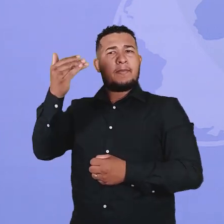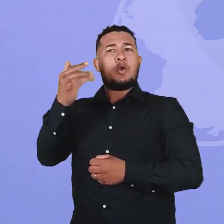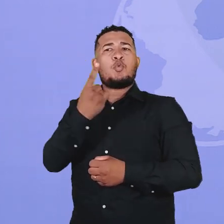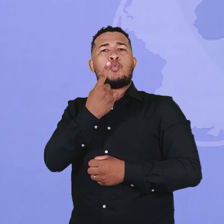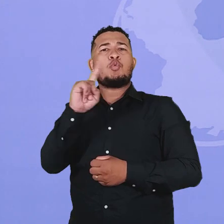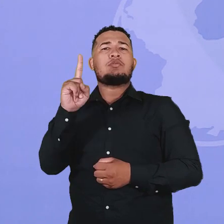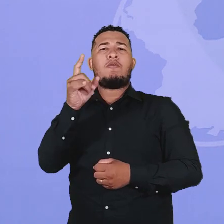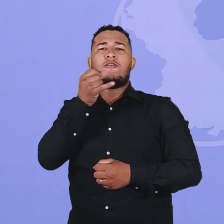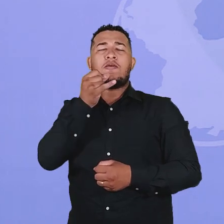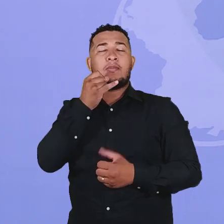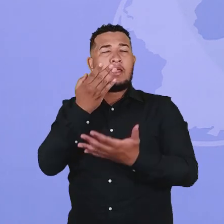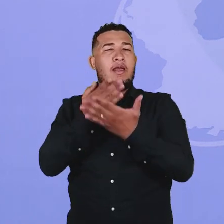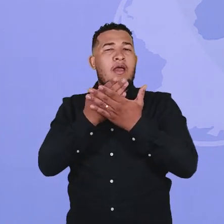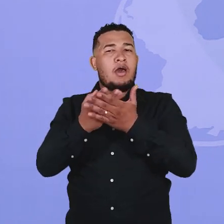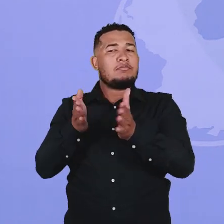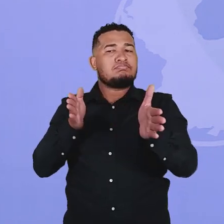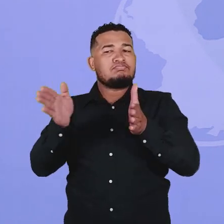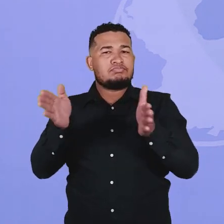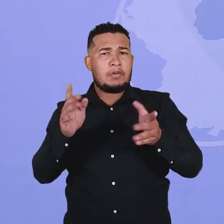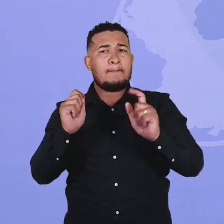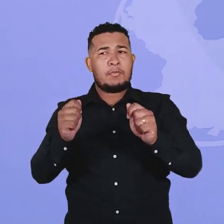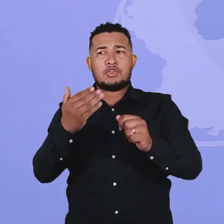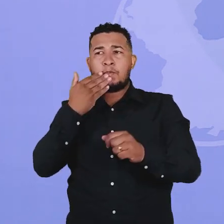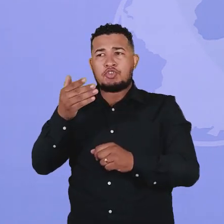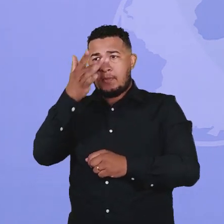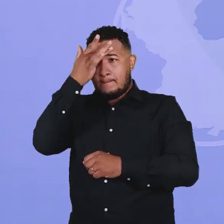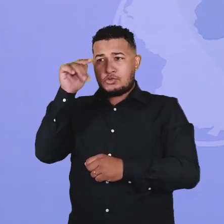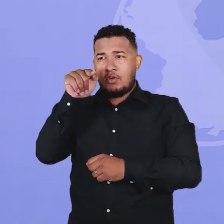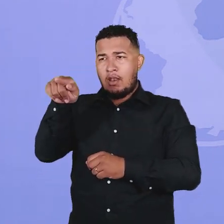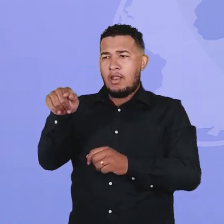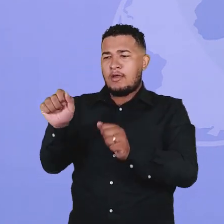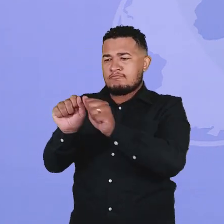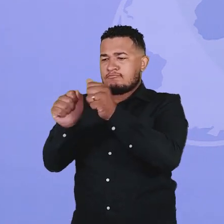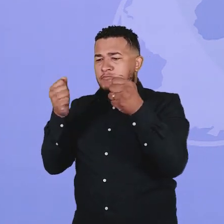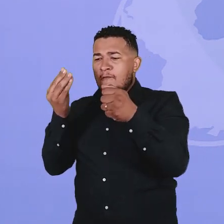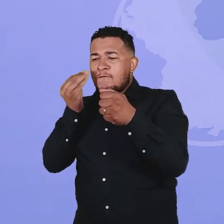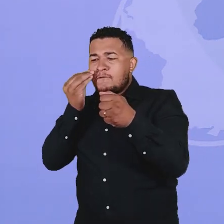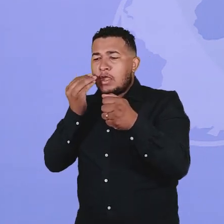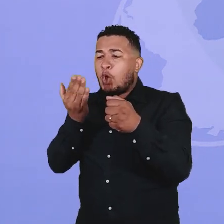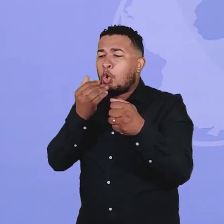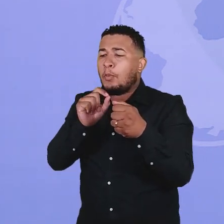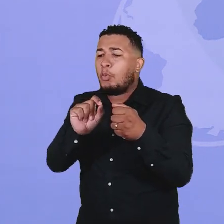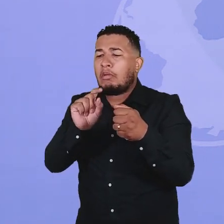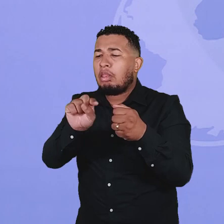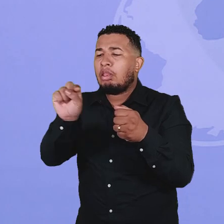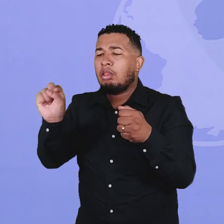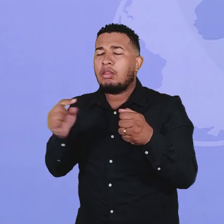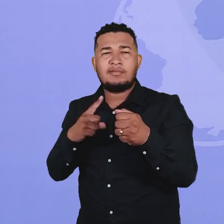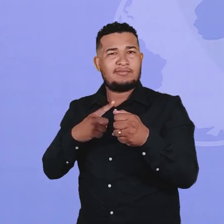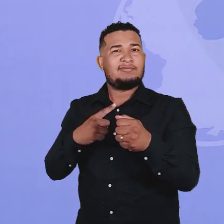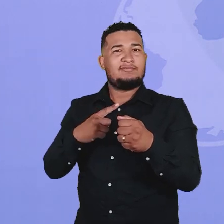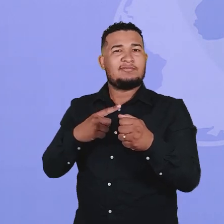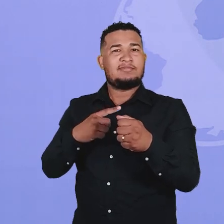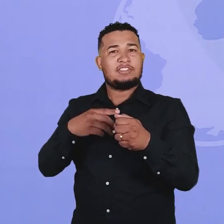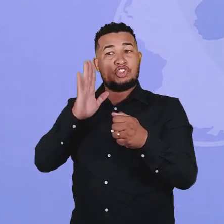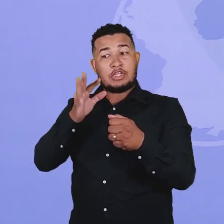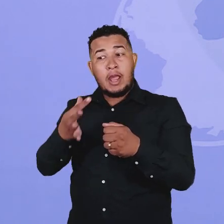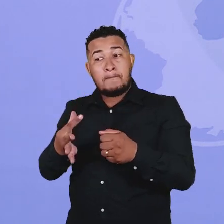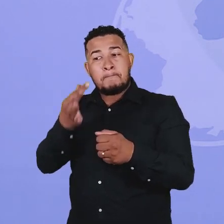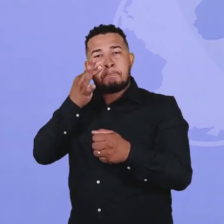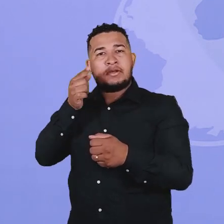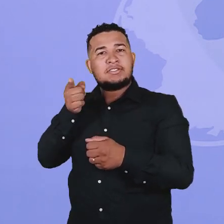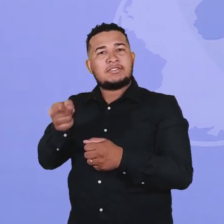última vez? E aí, durante essa aula, você pode pedir alguém para ir na despensa, dar uma olhada nos alimentos. Será que você